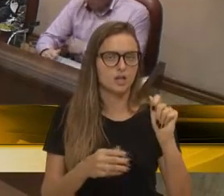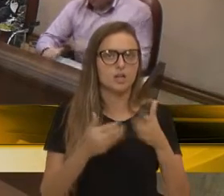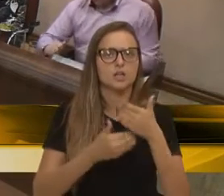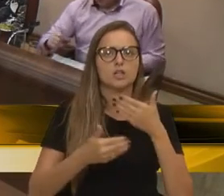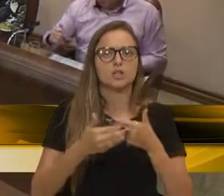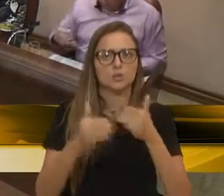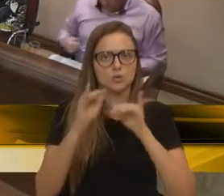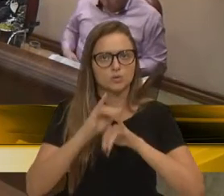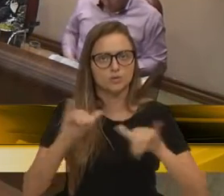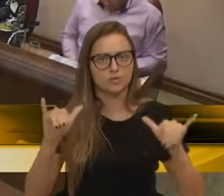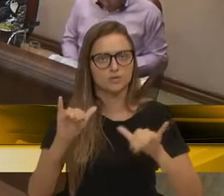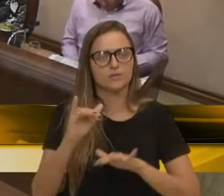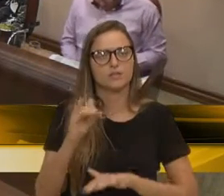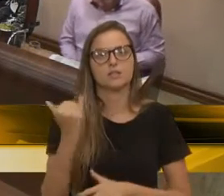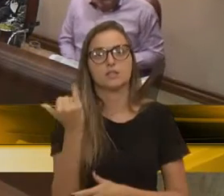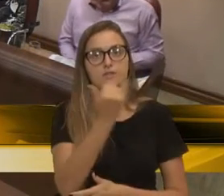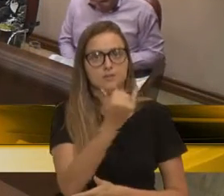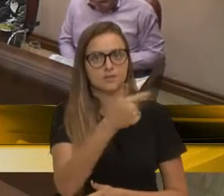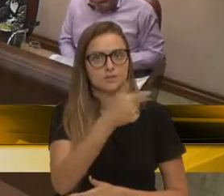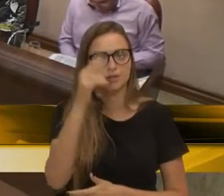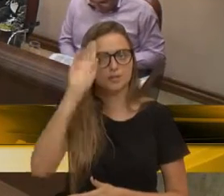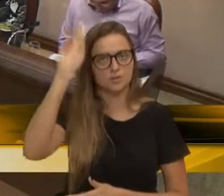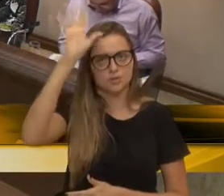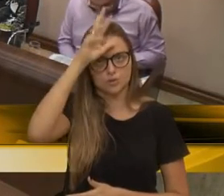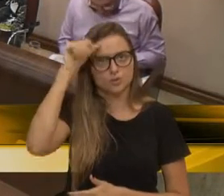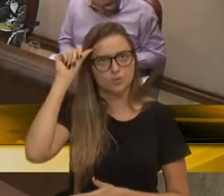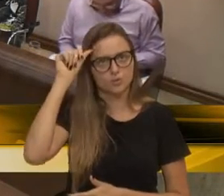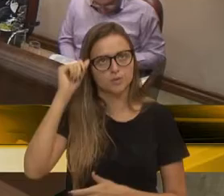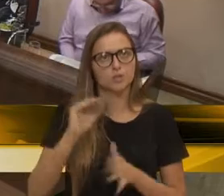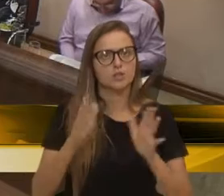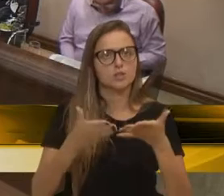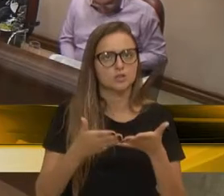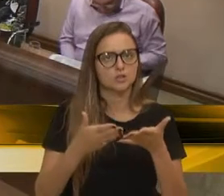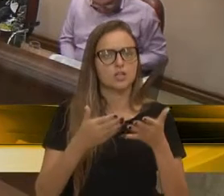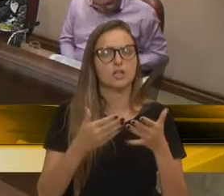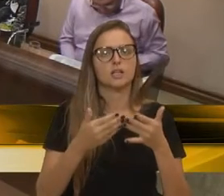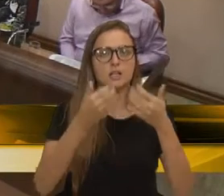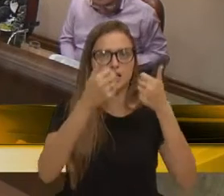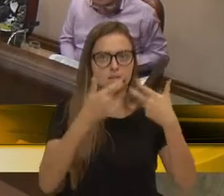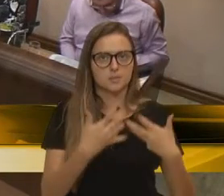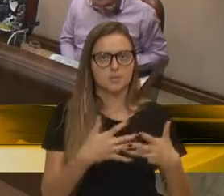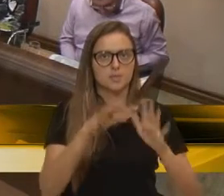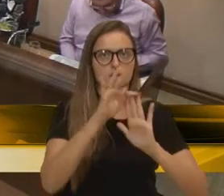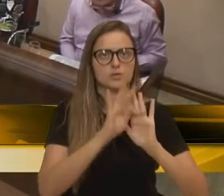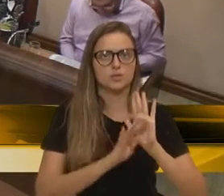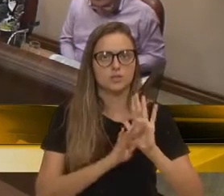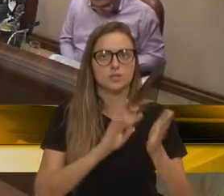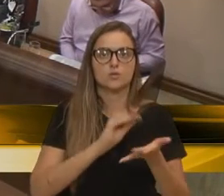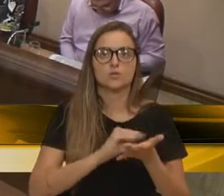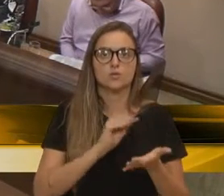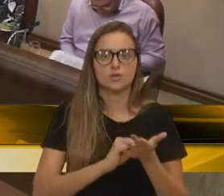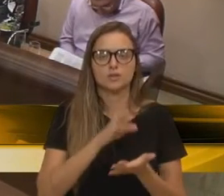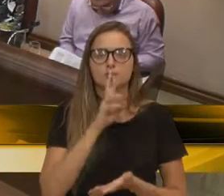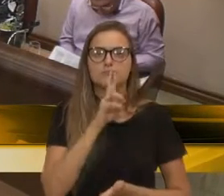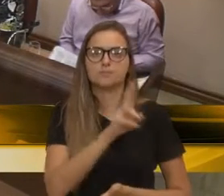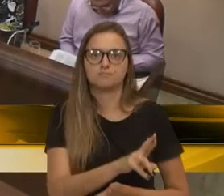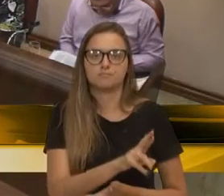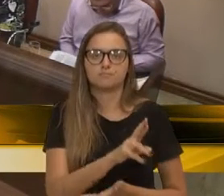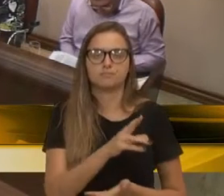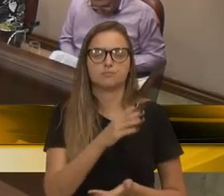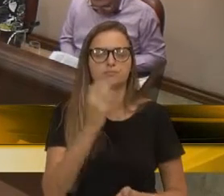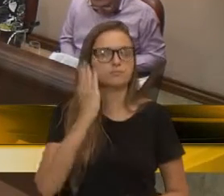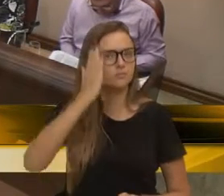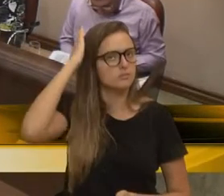feitos ao prefeito em seja este título a injustificada ausência de resposta do prefeito daniel guerra